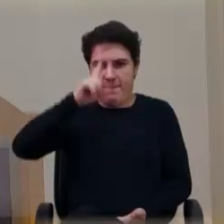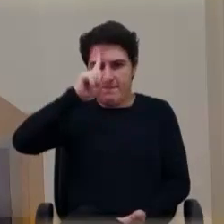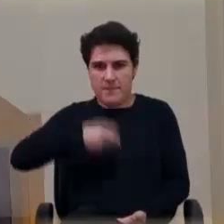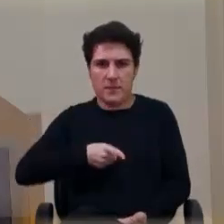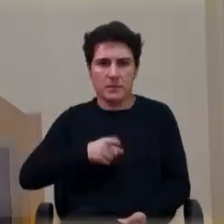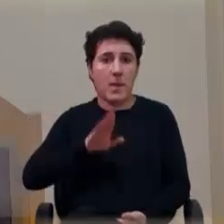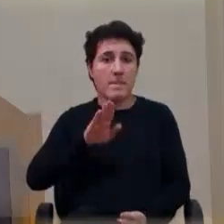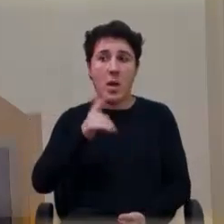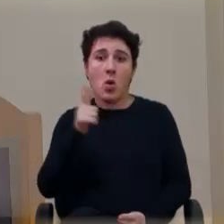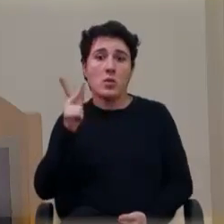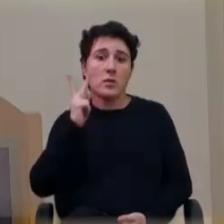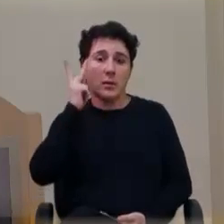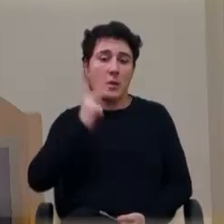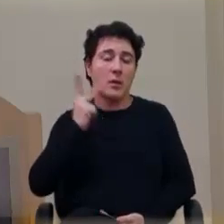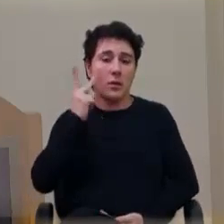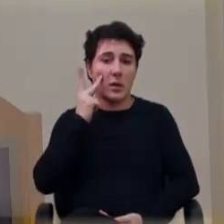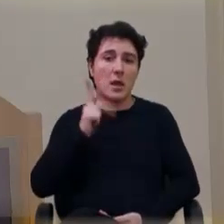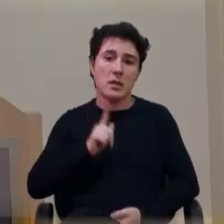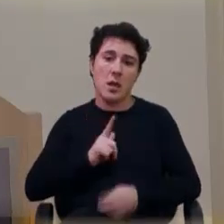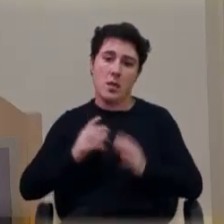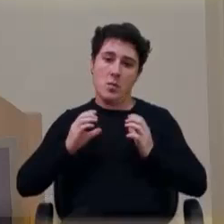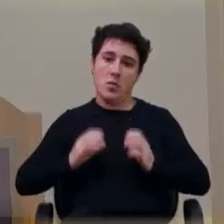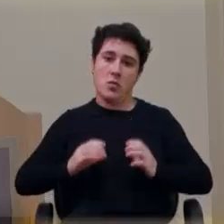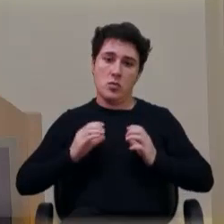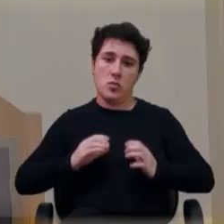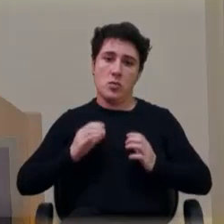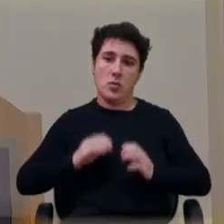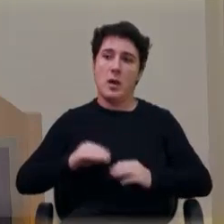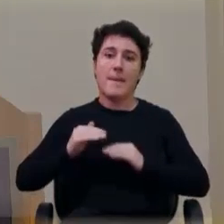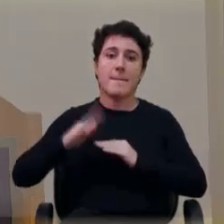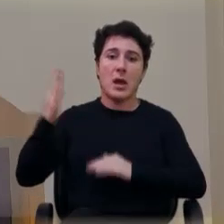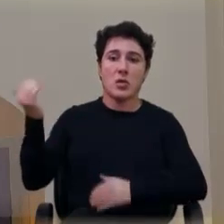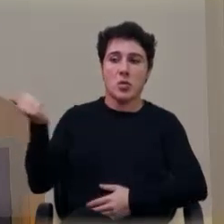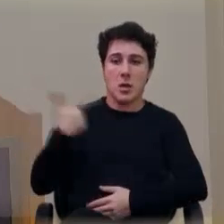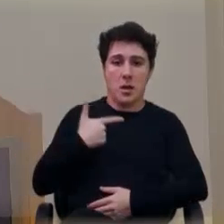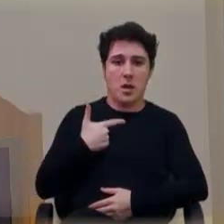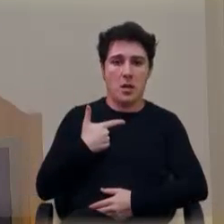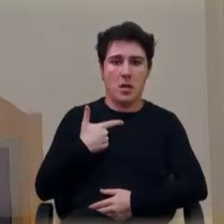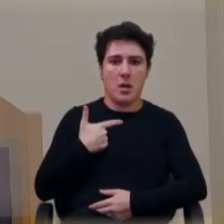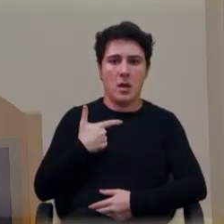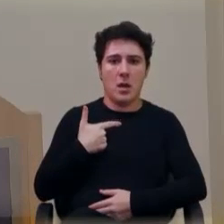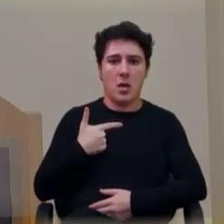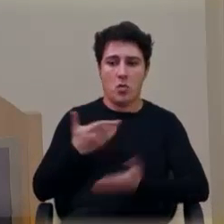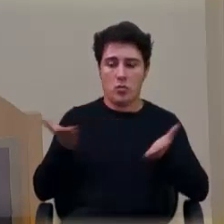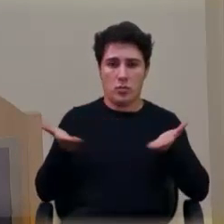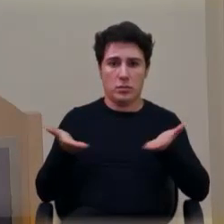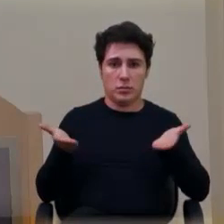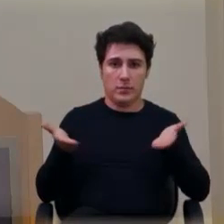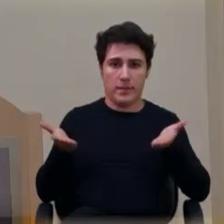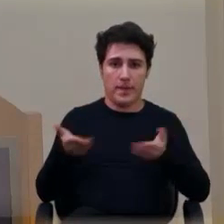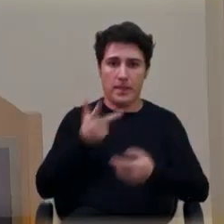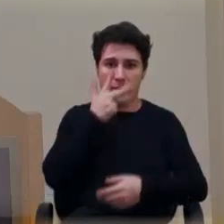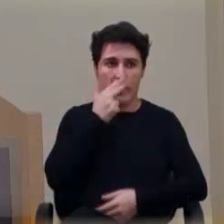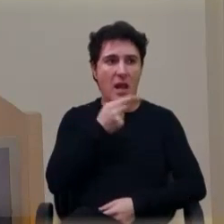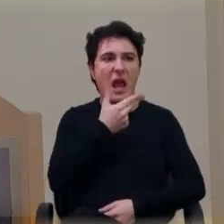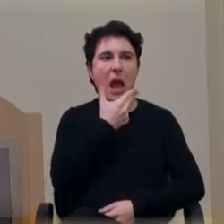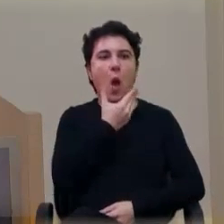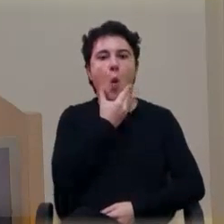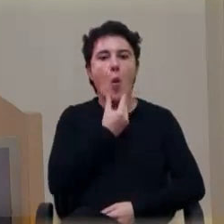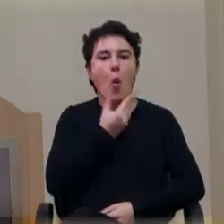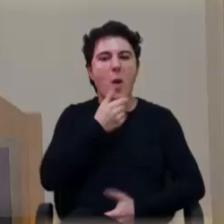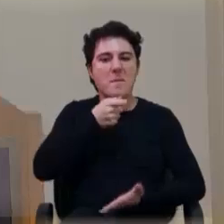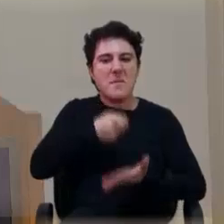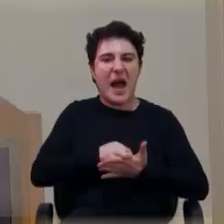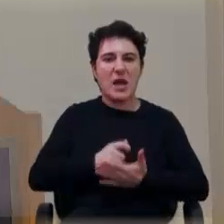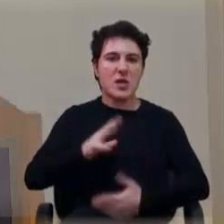mas outros vereadores que tiveram uma postura muito mais agressiva do que eu nesta casa neste dia presidente são chamados de macho